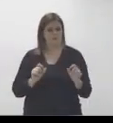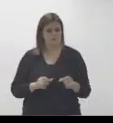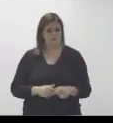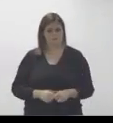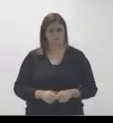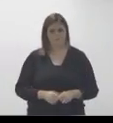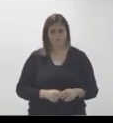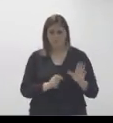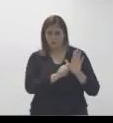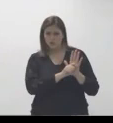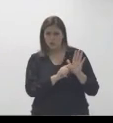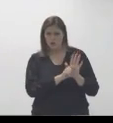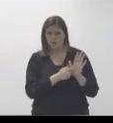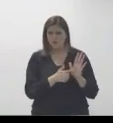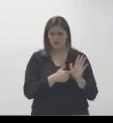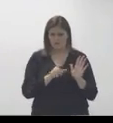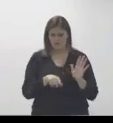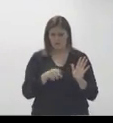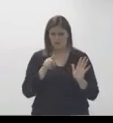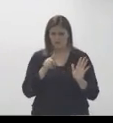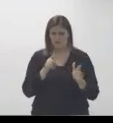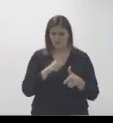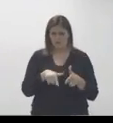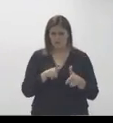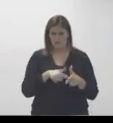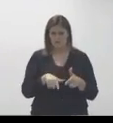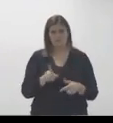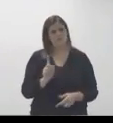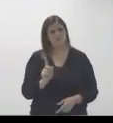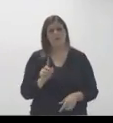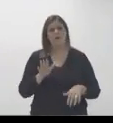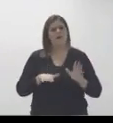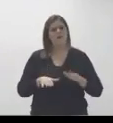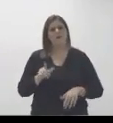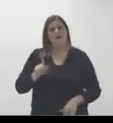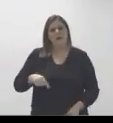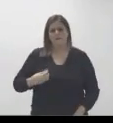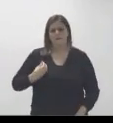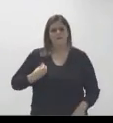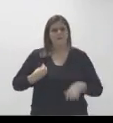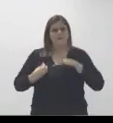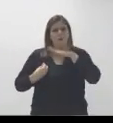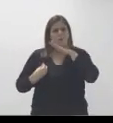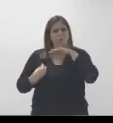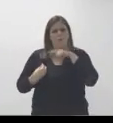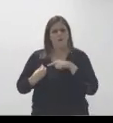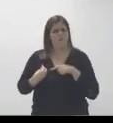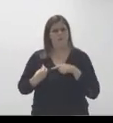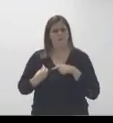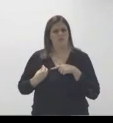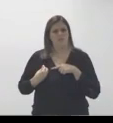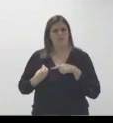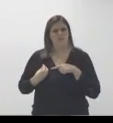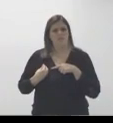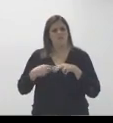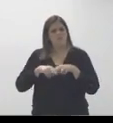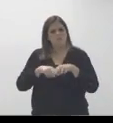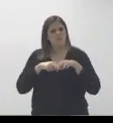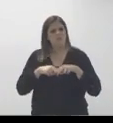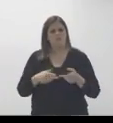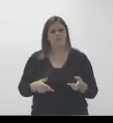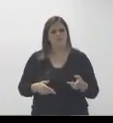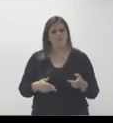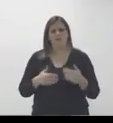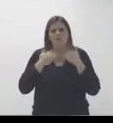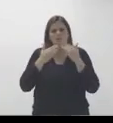droga na vida das pessoas mais problemas vezes a droga de vida que as pessoas têm e para pensar na droga de vida que as pessoas têm não existe remédio que